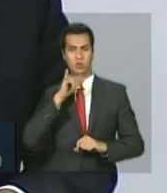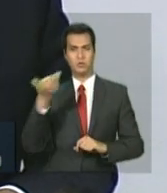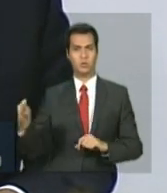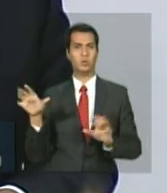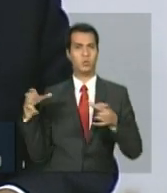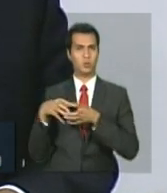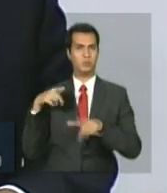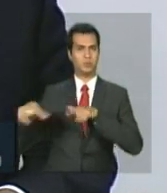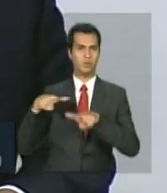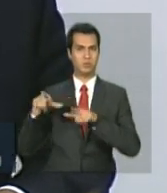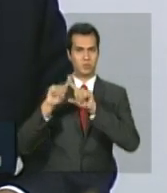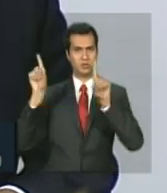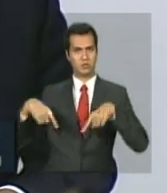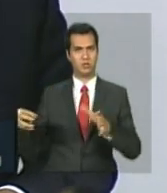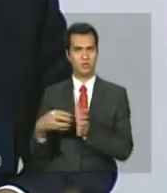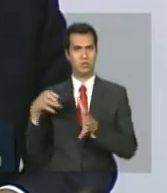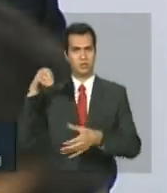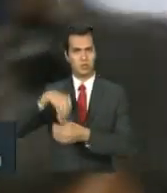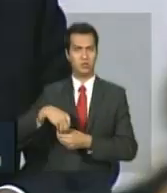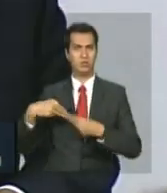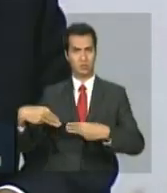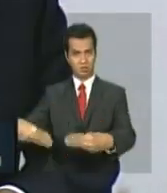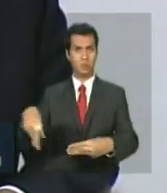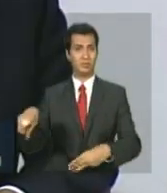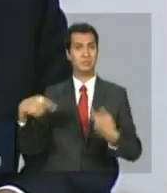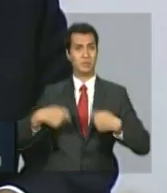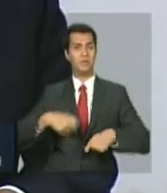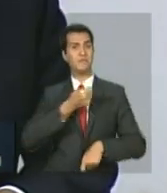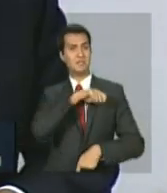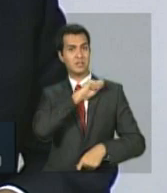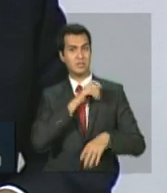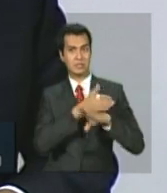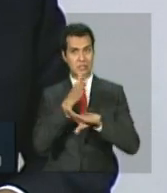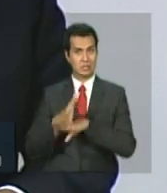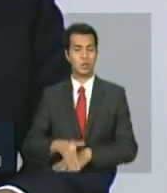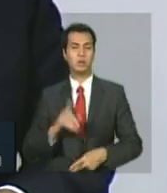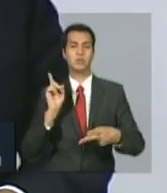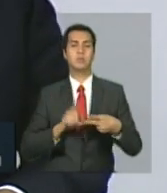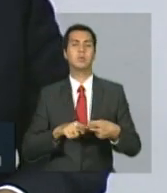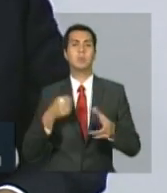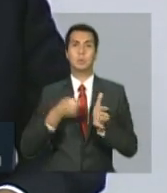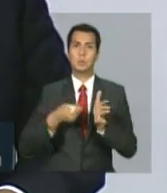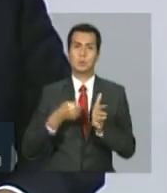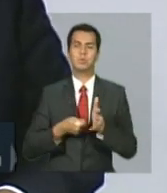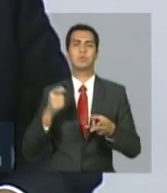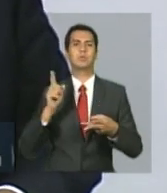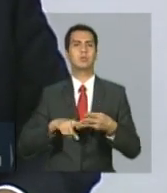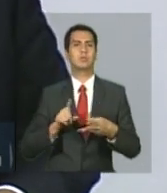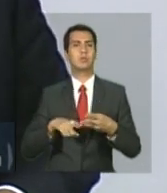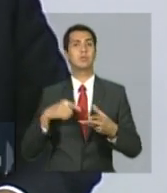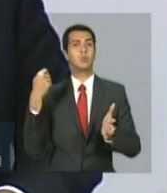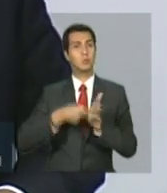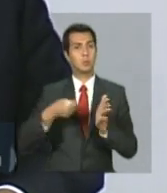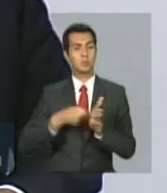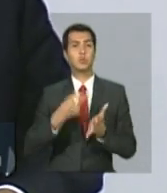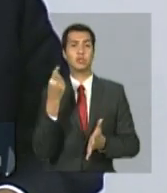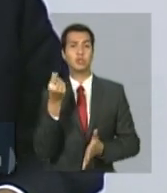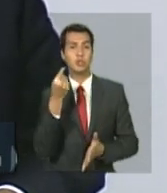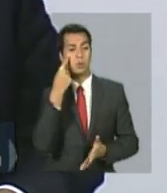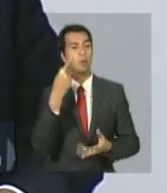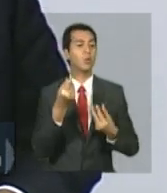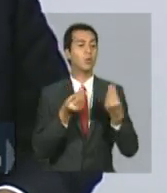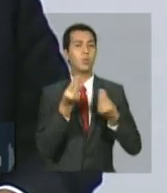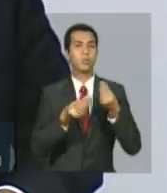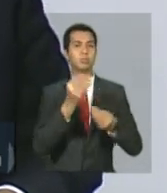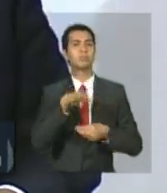Ministério, de não só fiscalizar, não só exigir a adequada prestação de contas, mas exigir a devolução do recurso público,